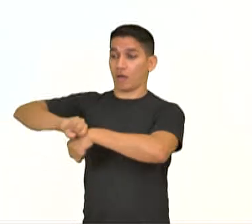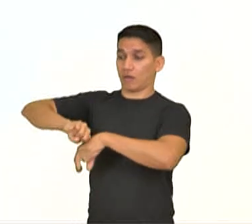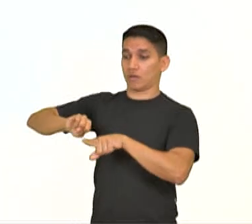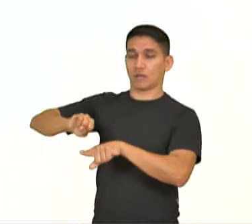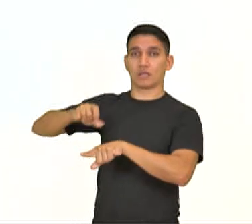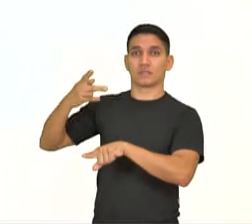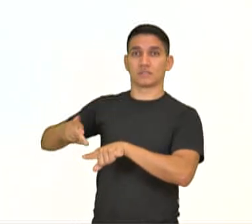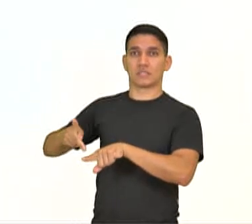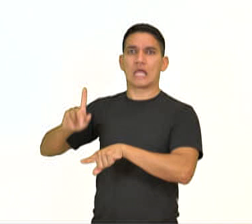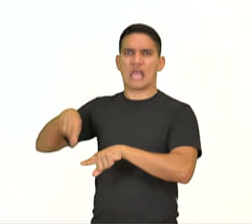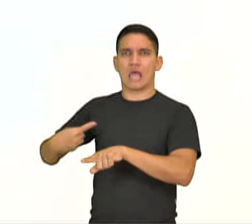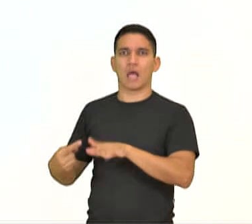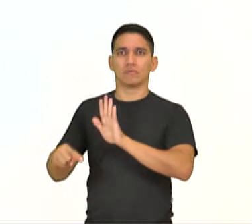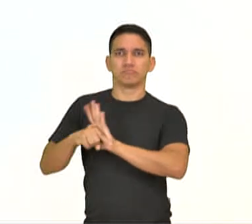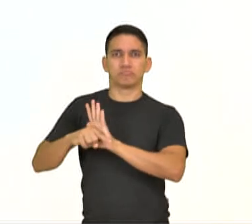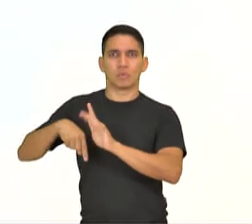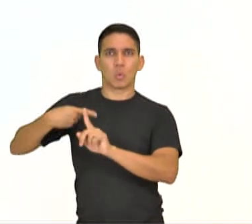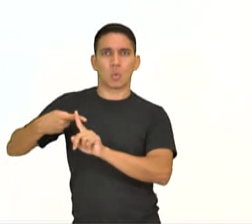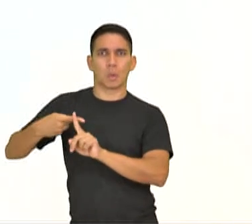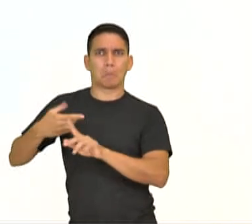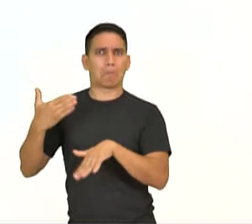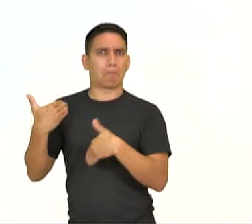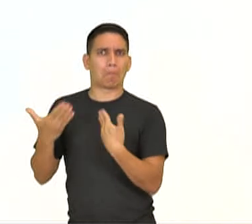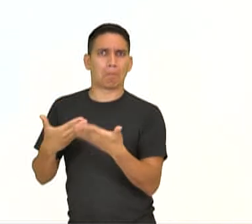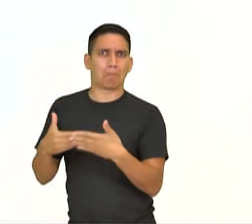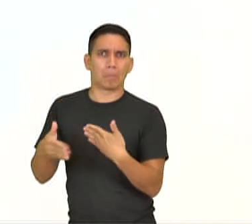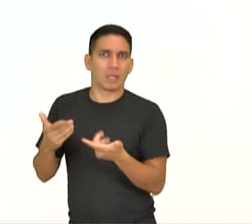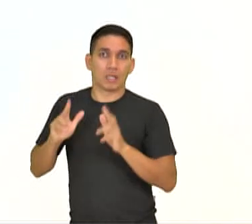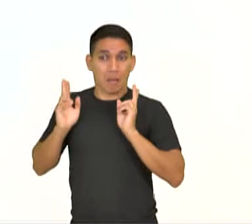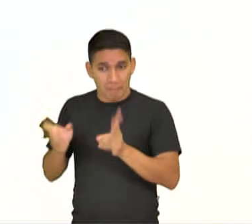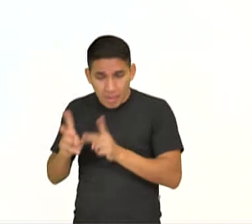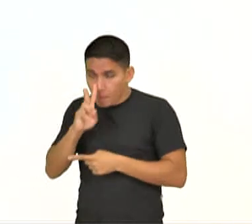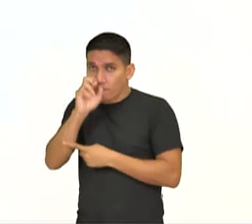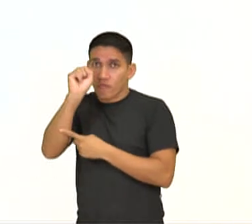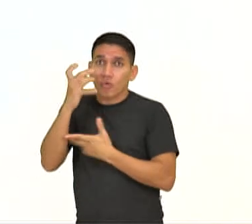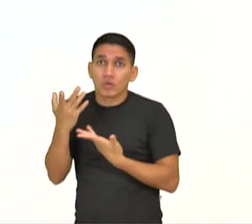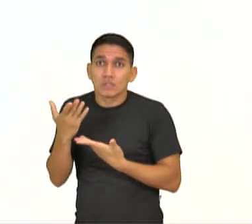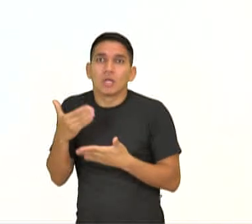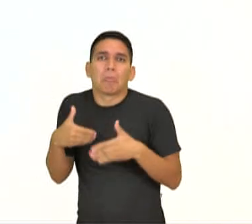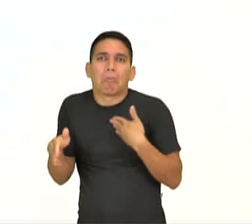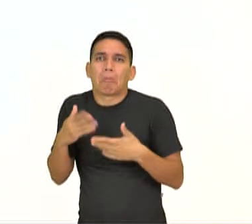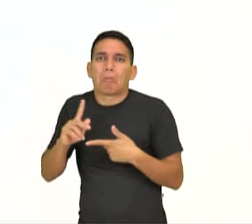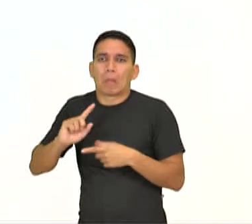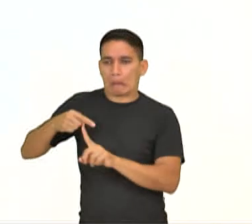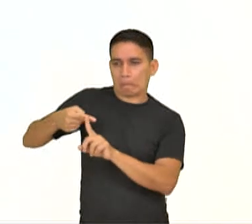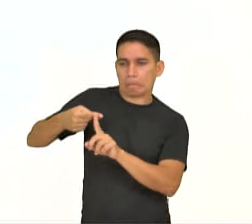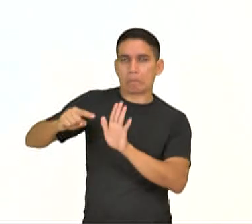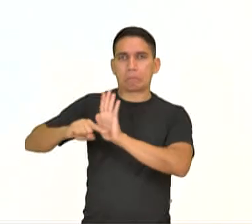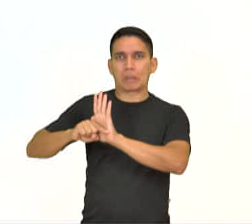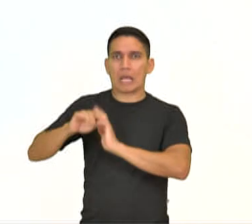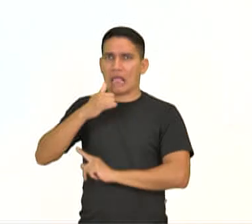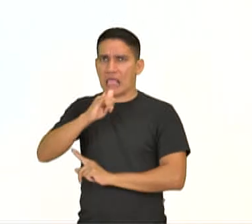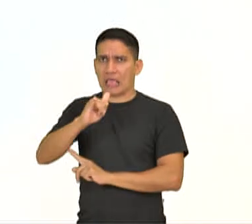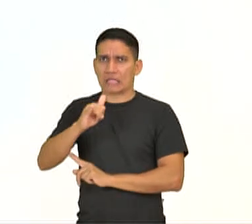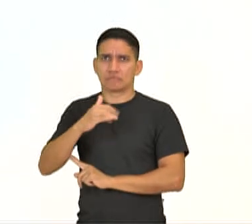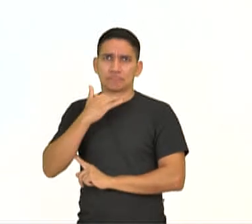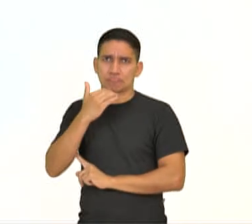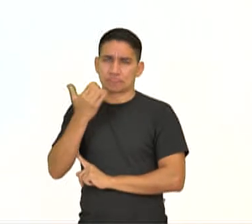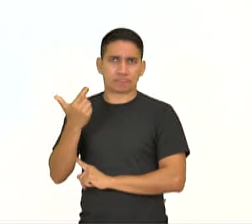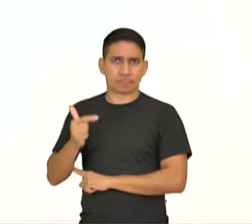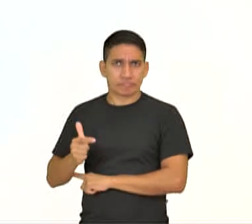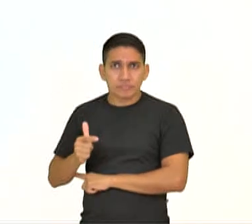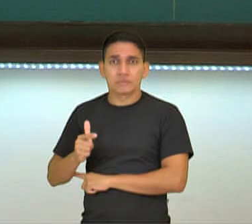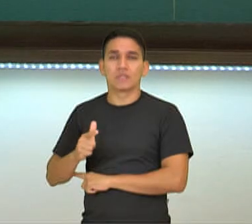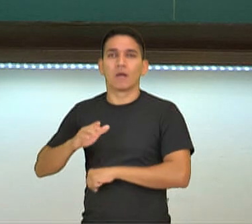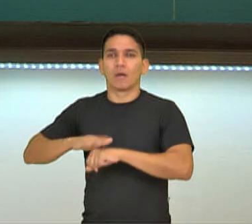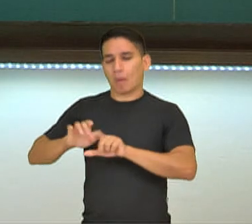depende se a carga é negativa ou positiva. A força é a mesma, independente do valor. Então, a gente não coloca o sinal elétrico na fórmula,